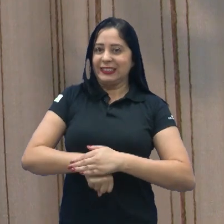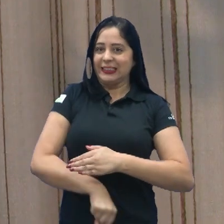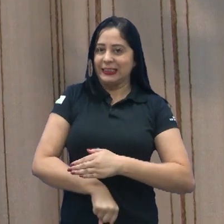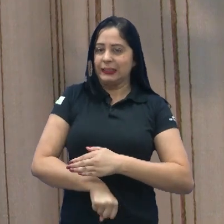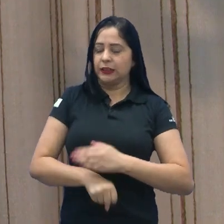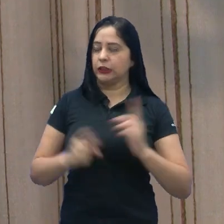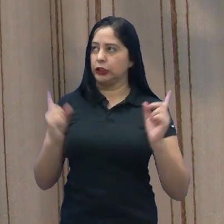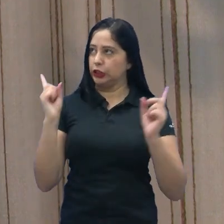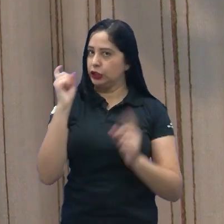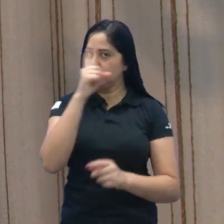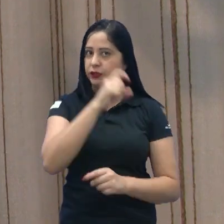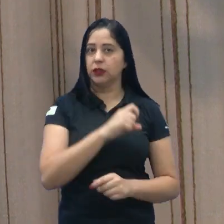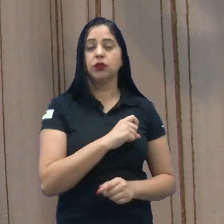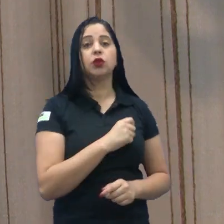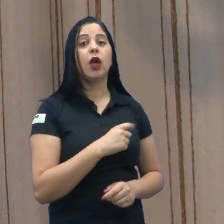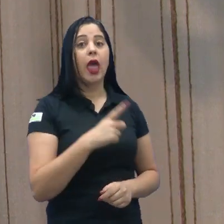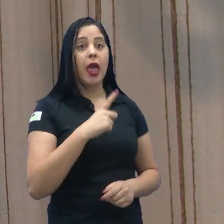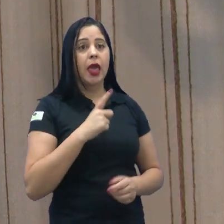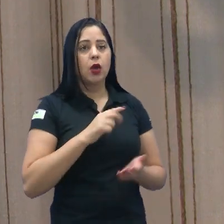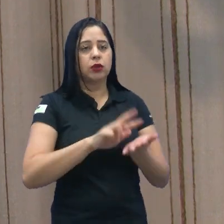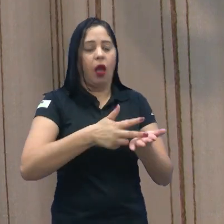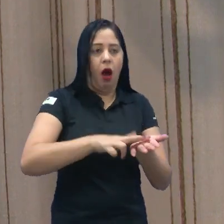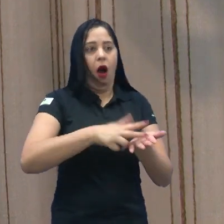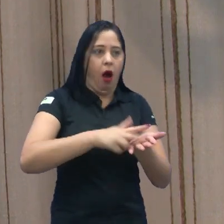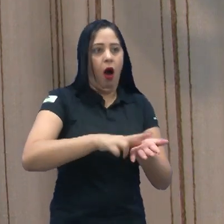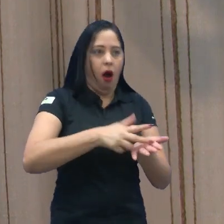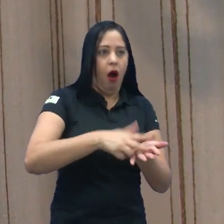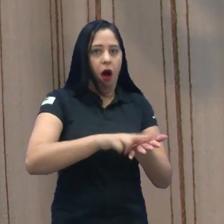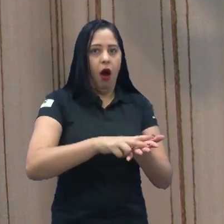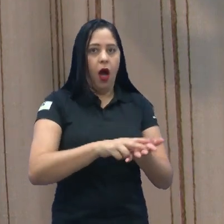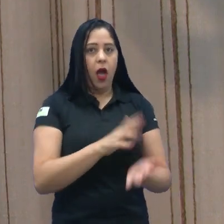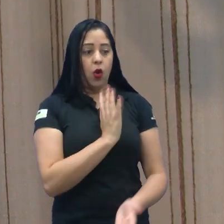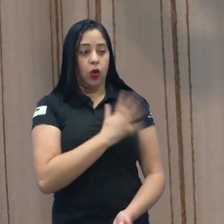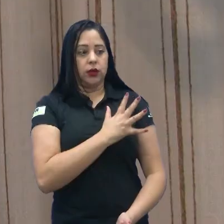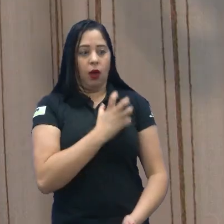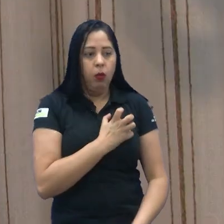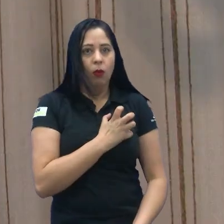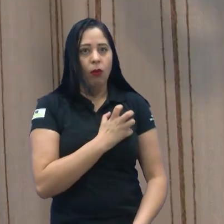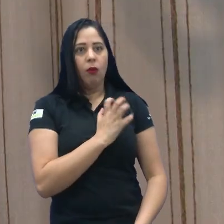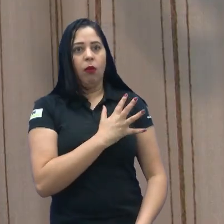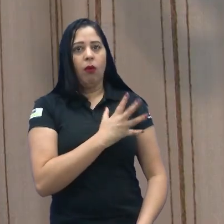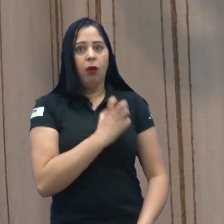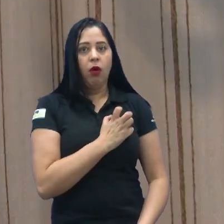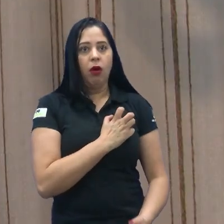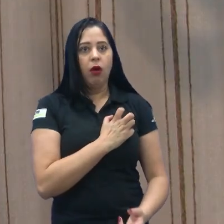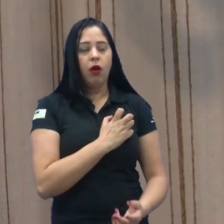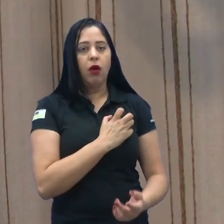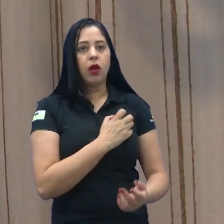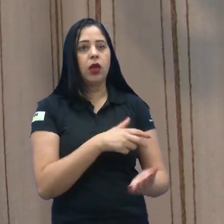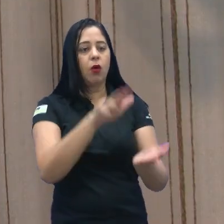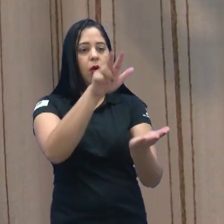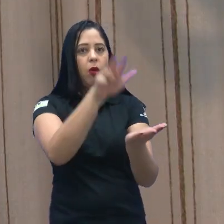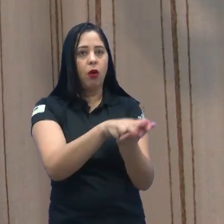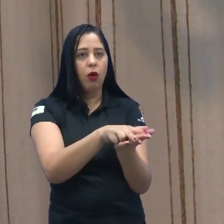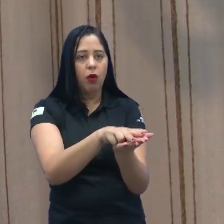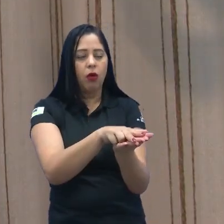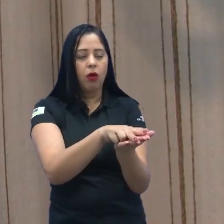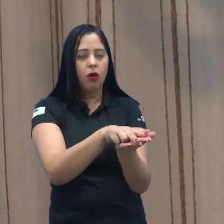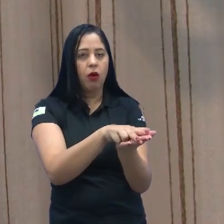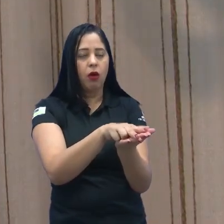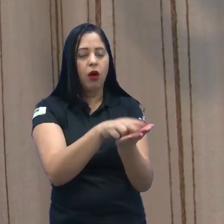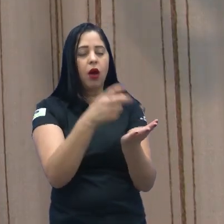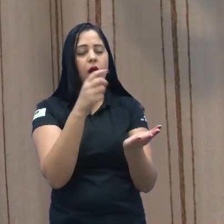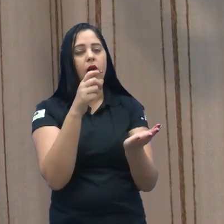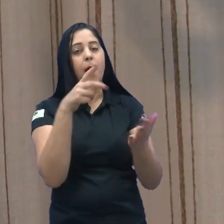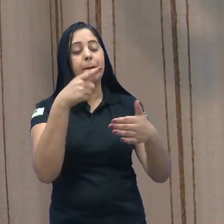tive convulsão, 2 paradas cardiorrespiratórias, entrei em coma, 3 dias em coma e conheci